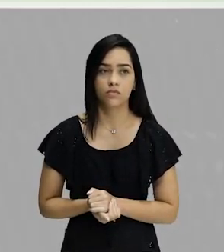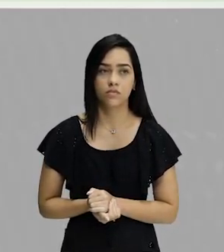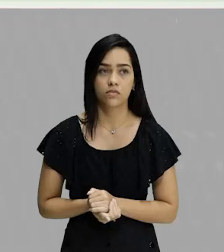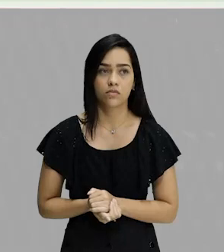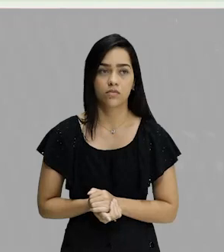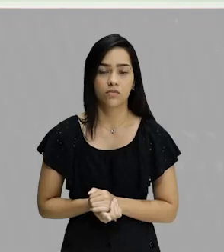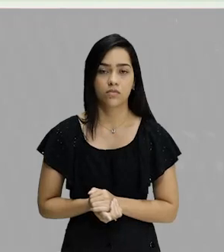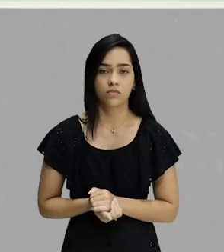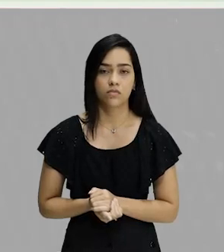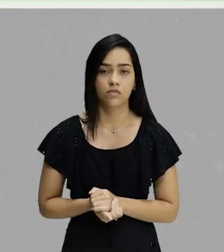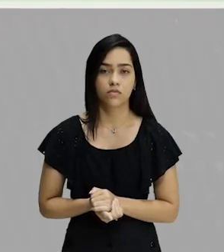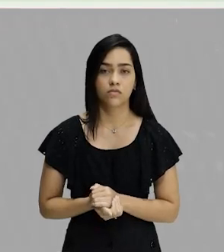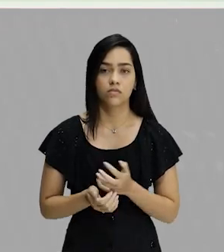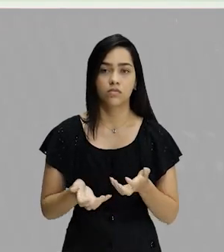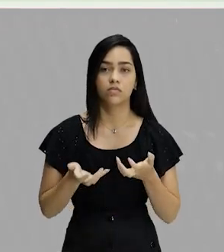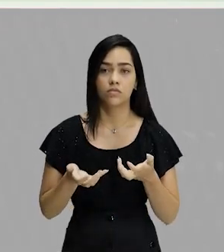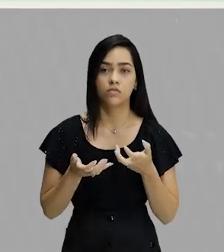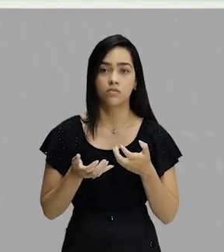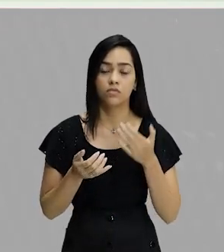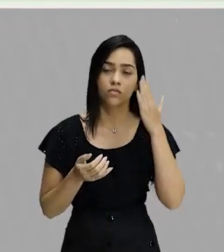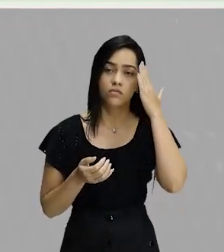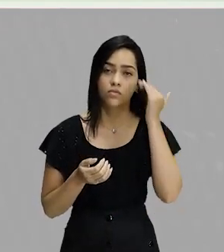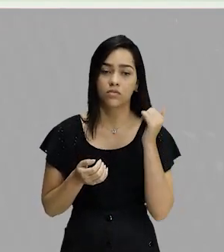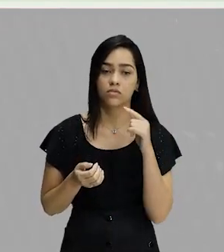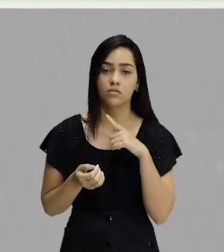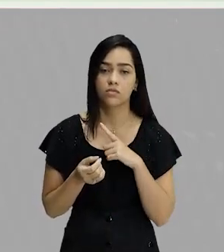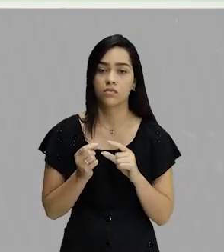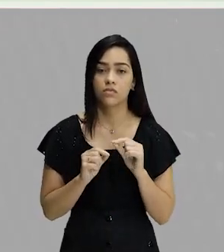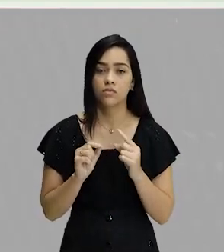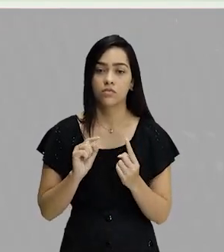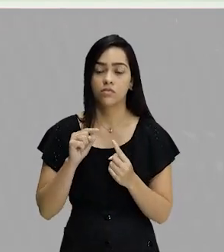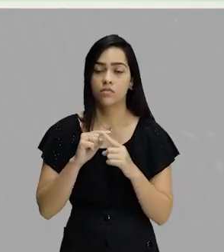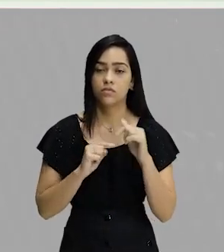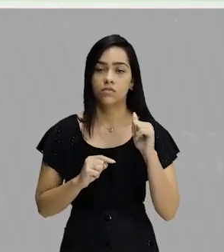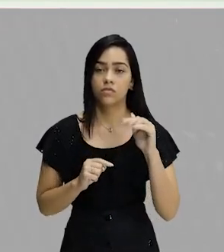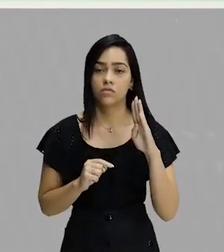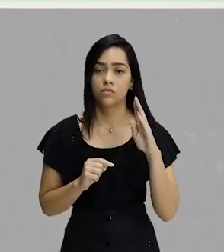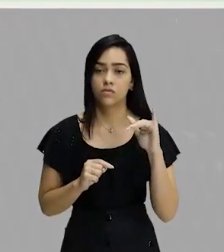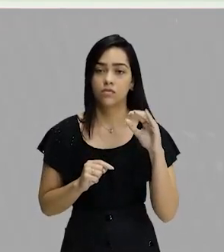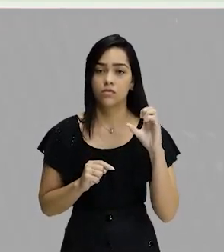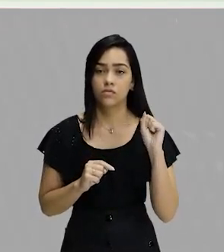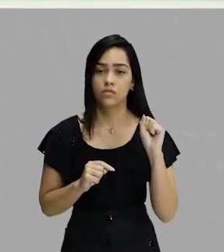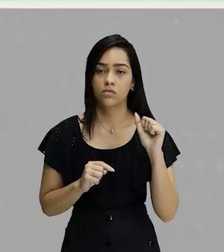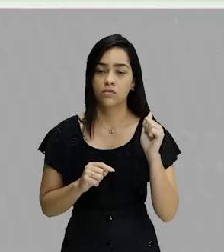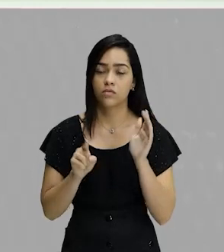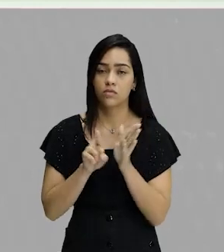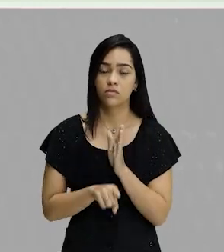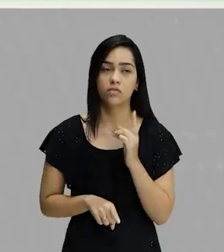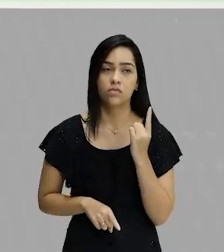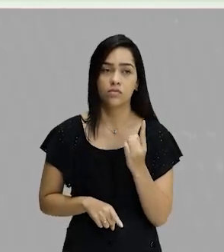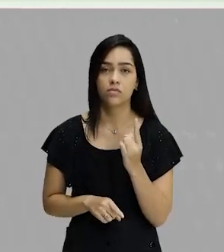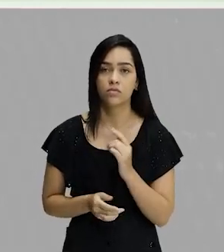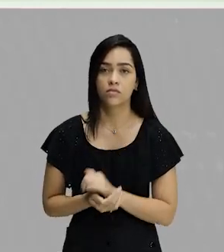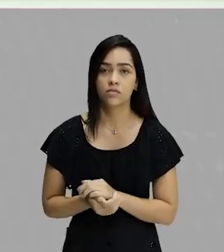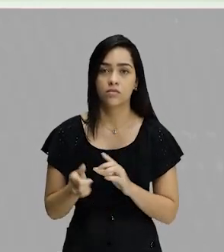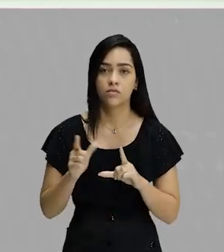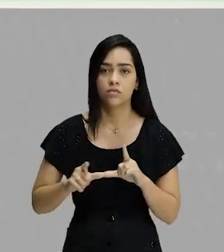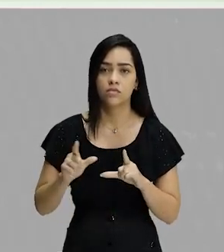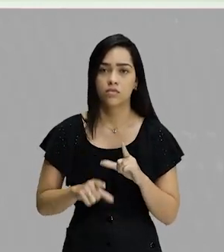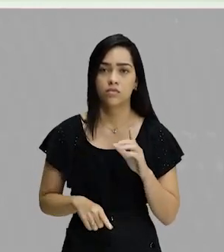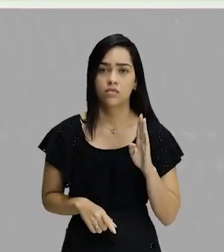Certo? Esse é o ponto cuja abscissa é menos 1. Tá? Letra